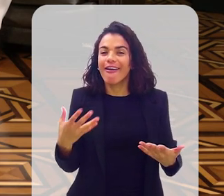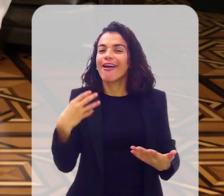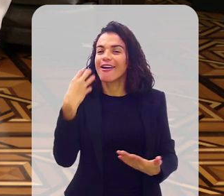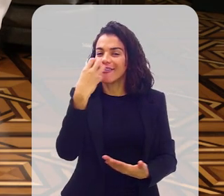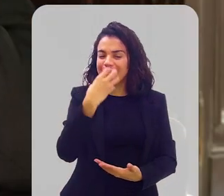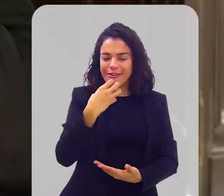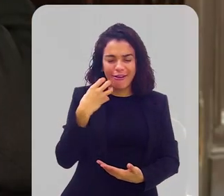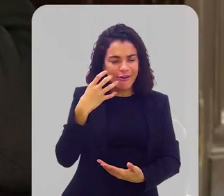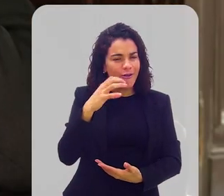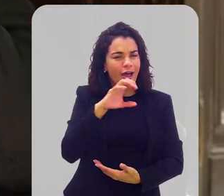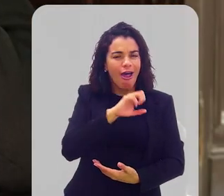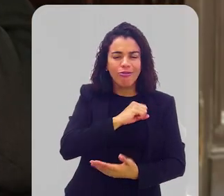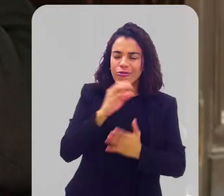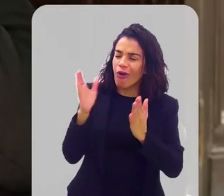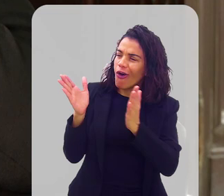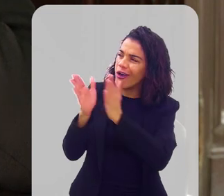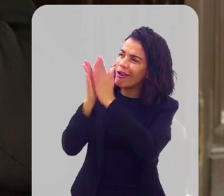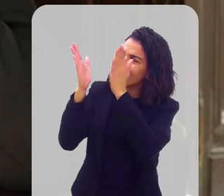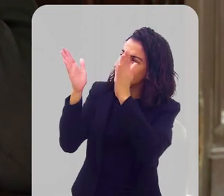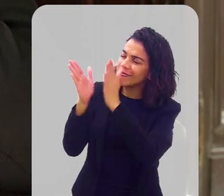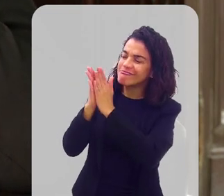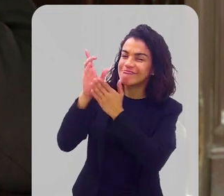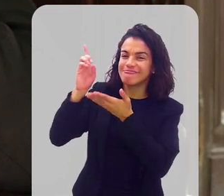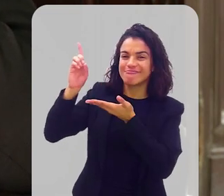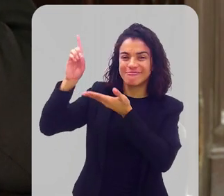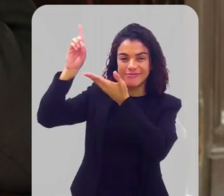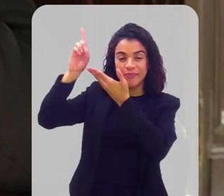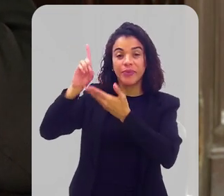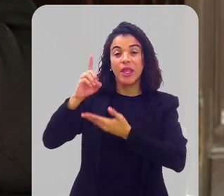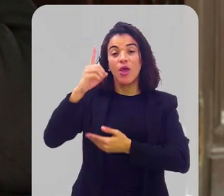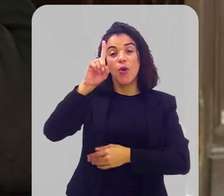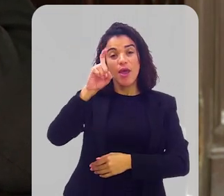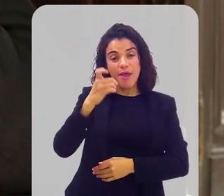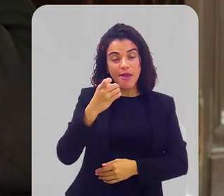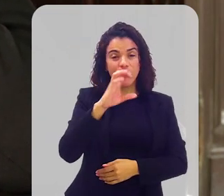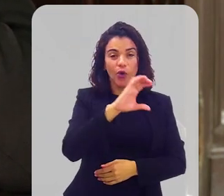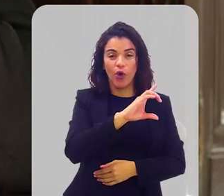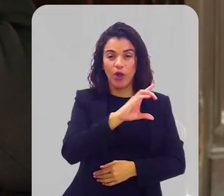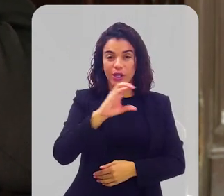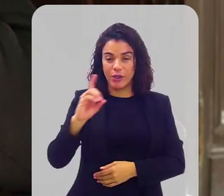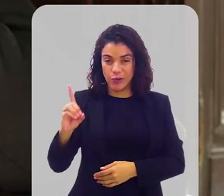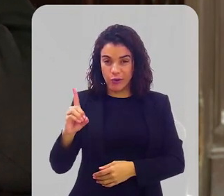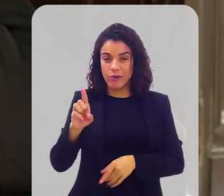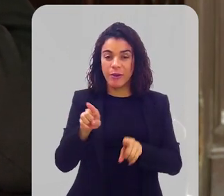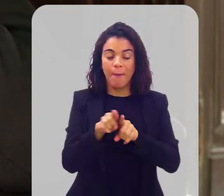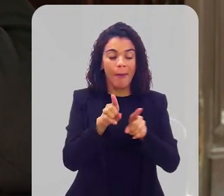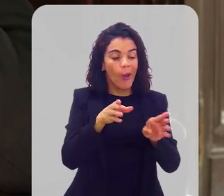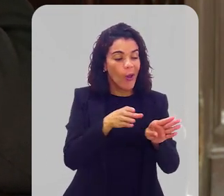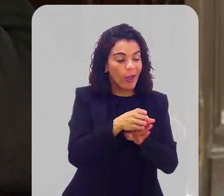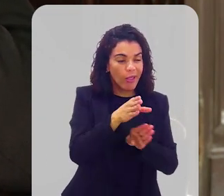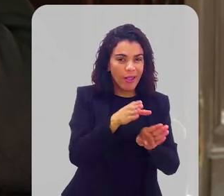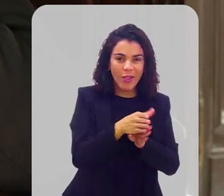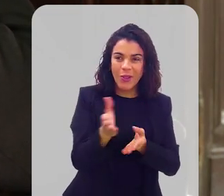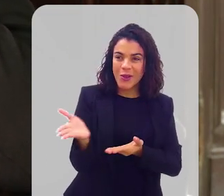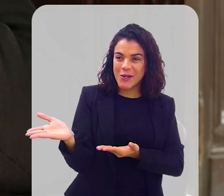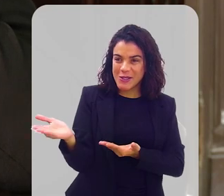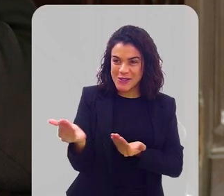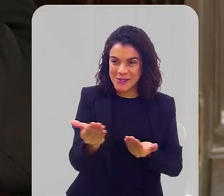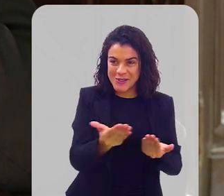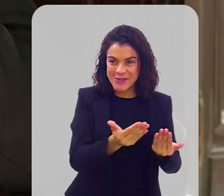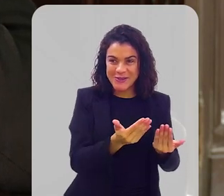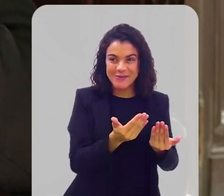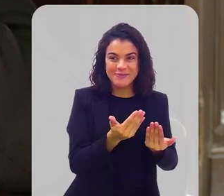Continuei cantando, adorando ao Senhor. Fui coordenadora, regente de jovens.